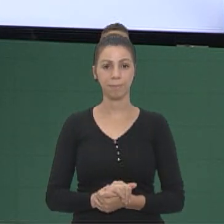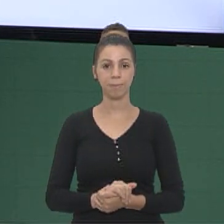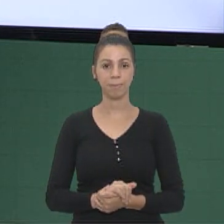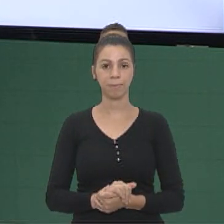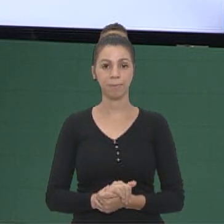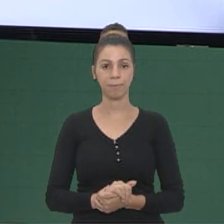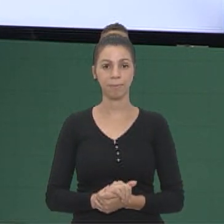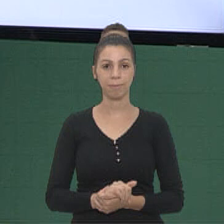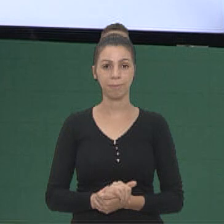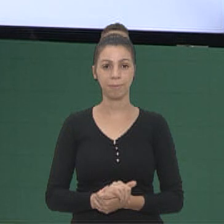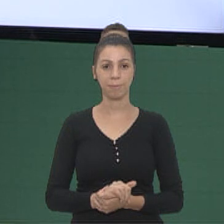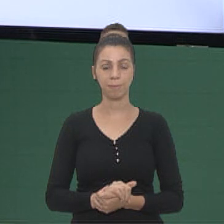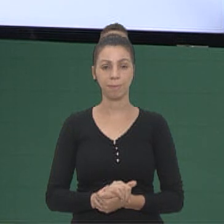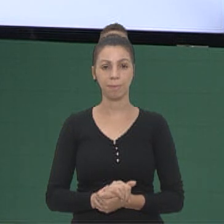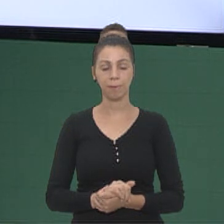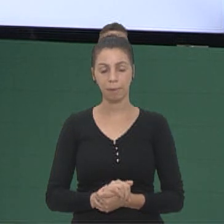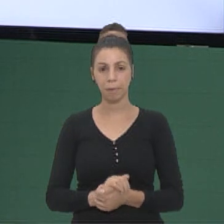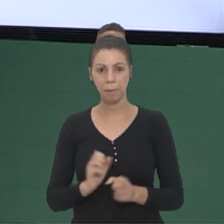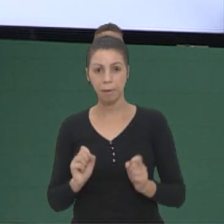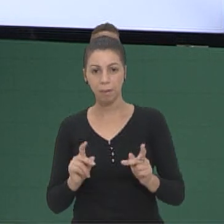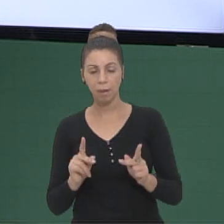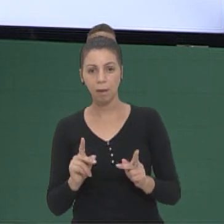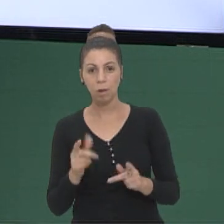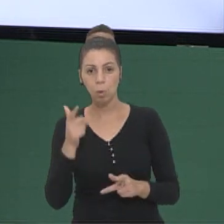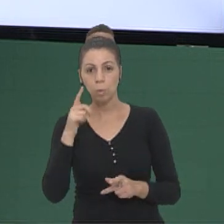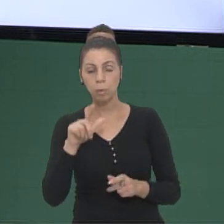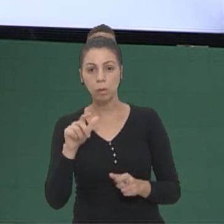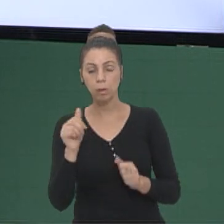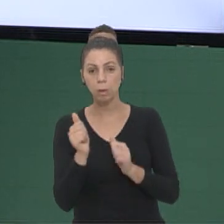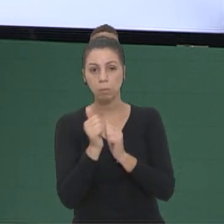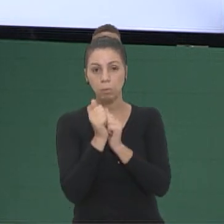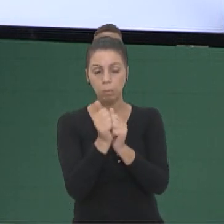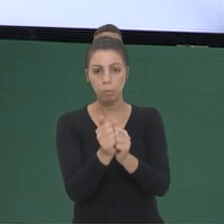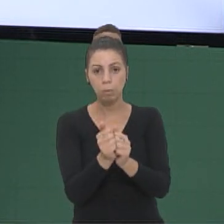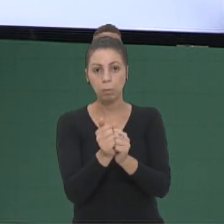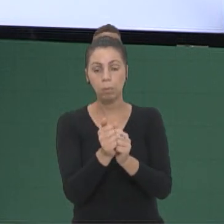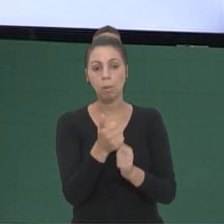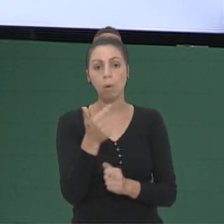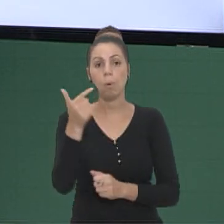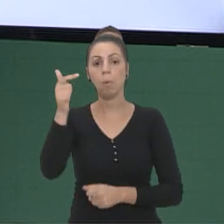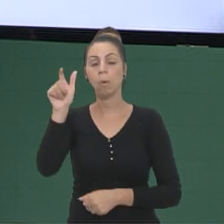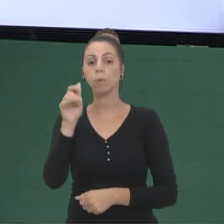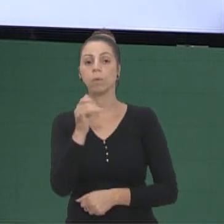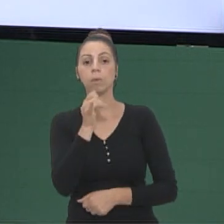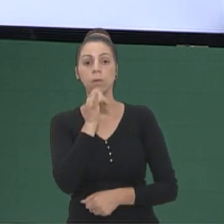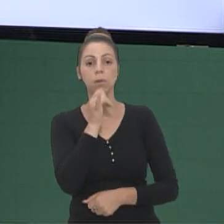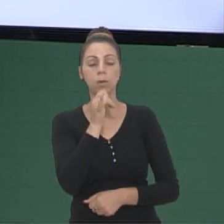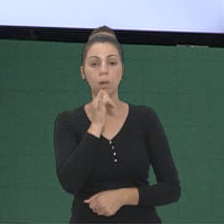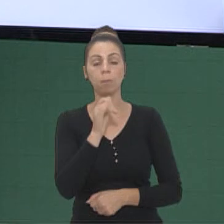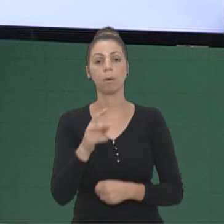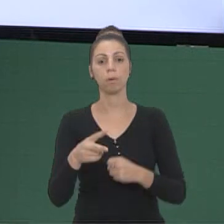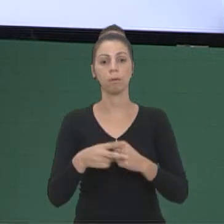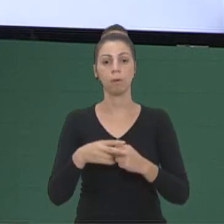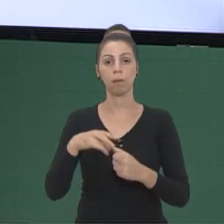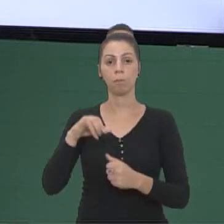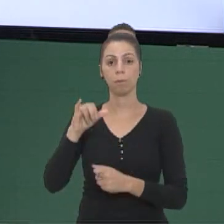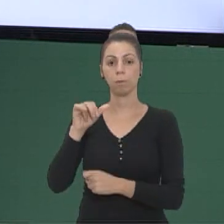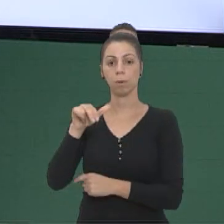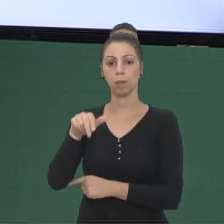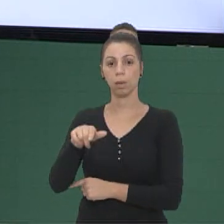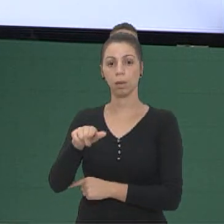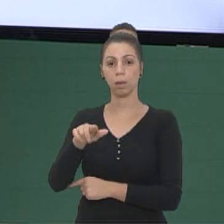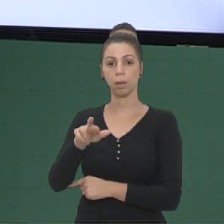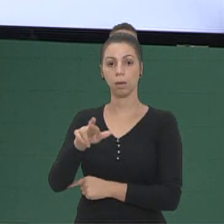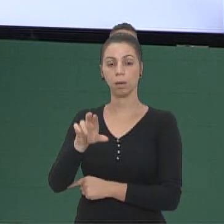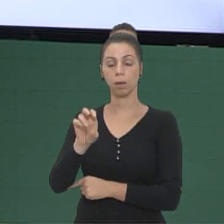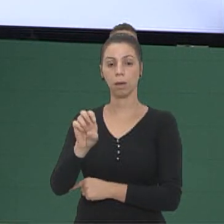vendrán. Ok? Vocês conseguiram acompanhar? Vamos ver então mais um exemplo de verbo irregular. O verbo poder e